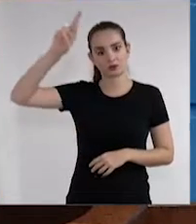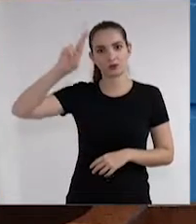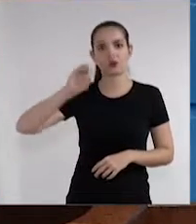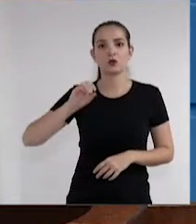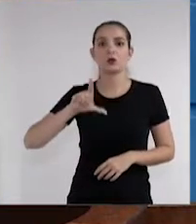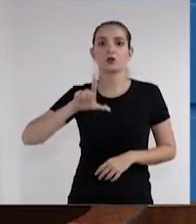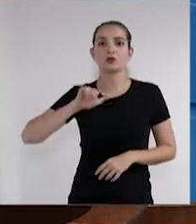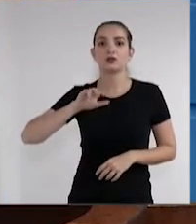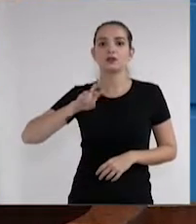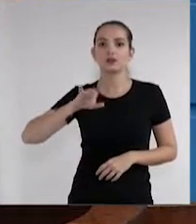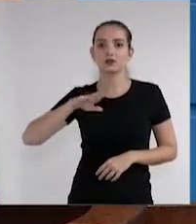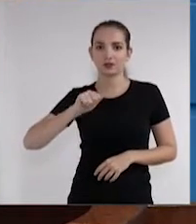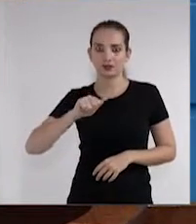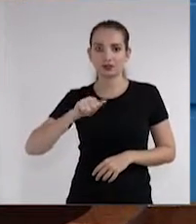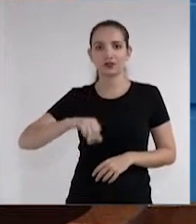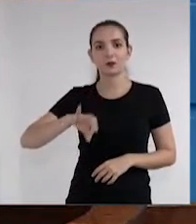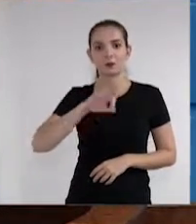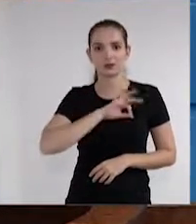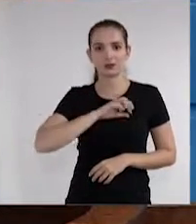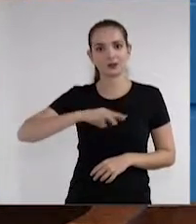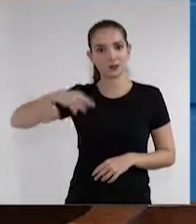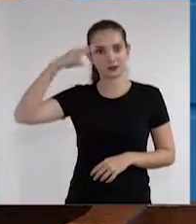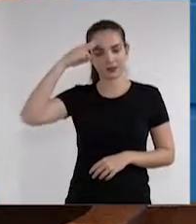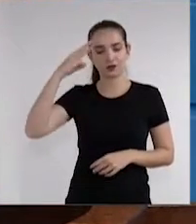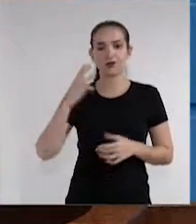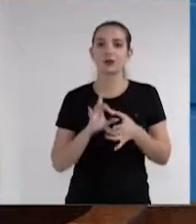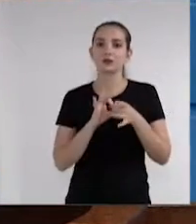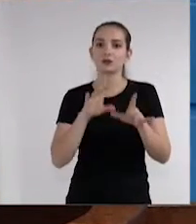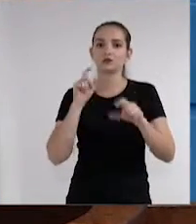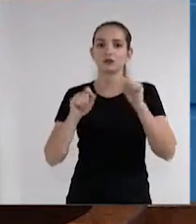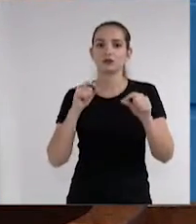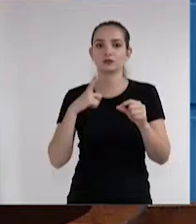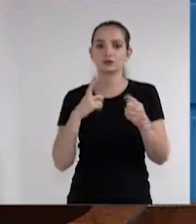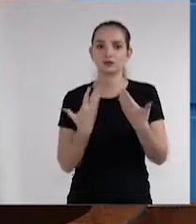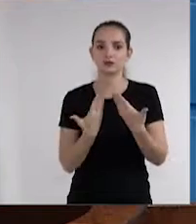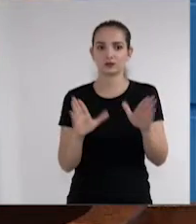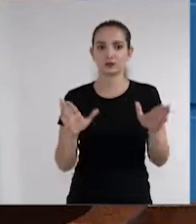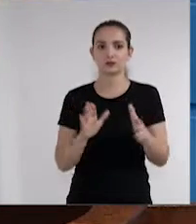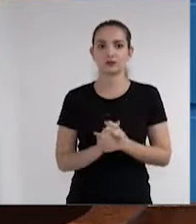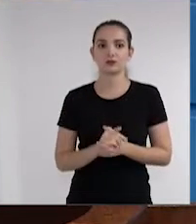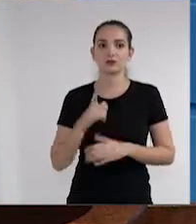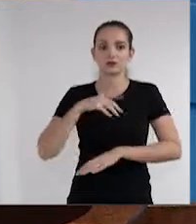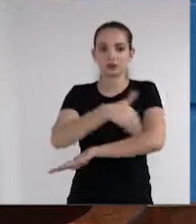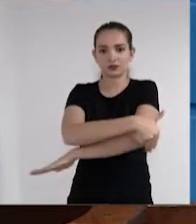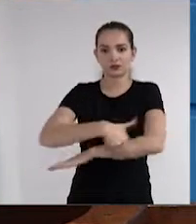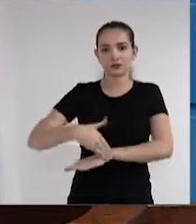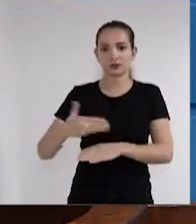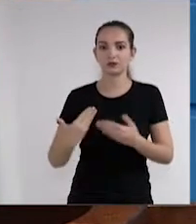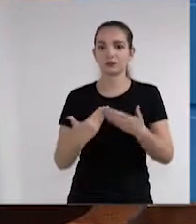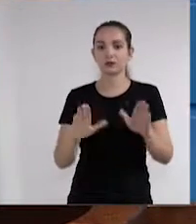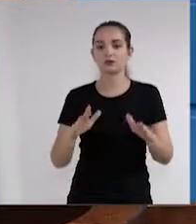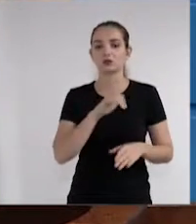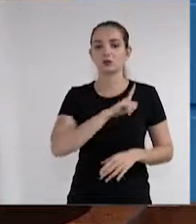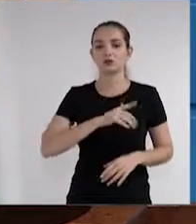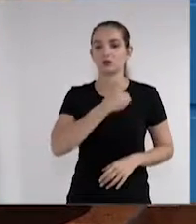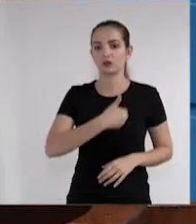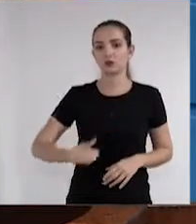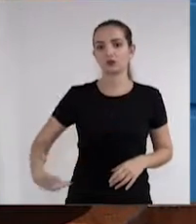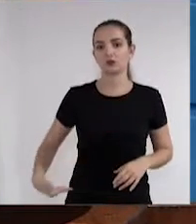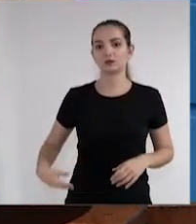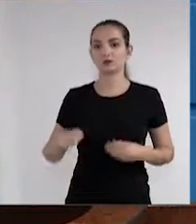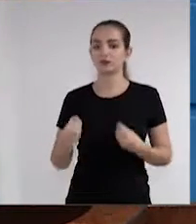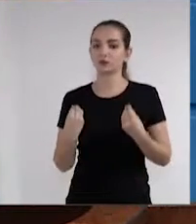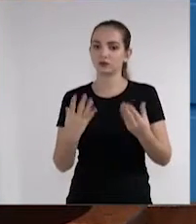Polícia Militar, garantiu que, se desobstruíssem, na verdade, a estrada, o governo enviaria ônibus e